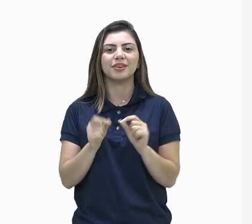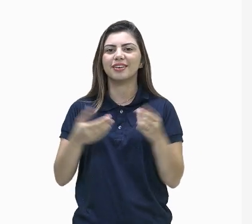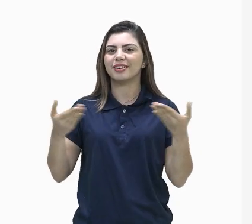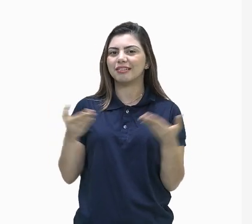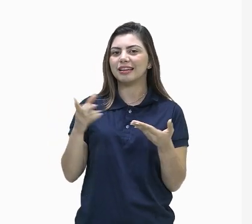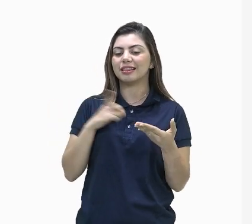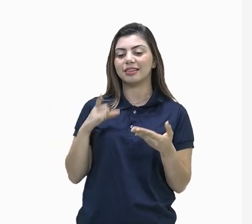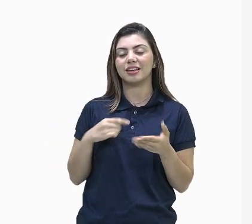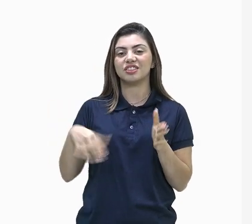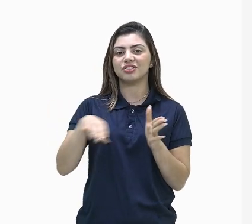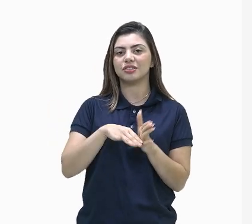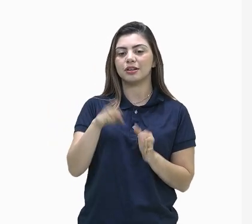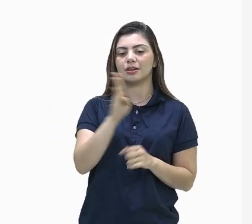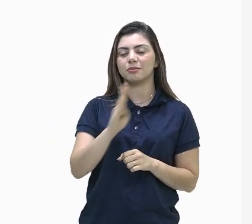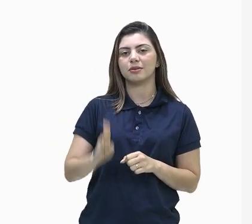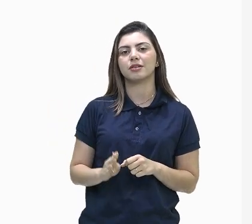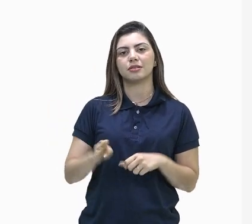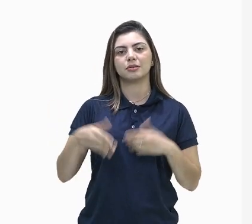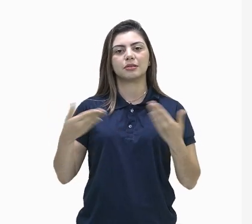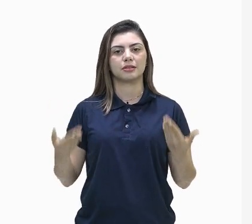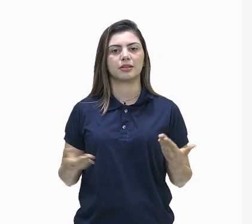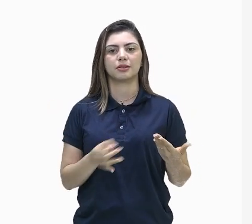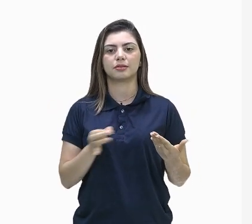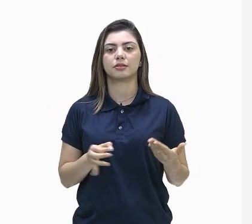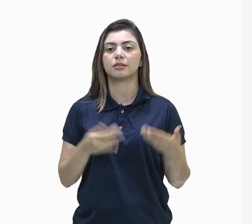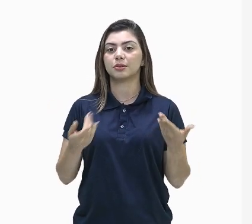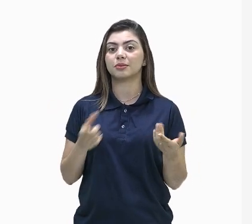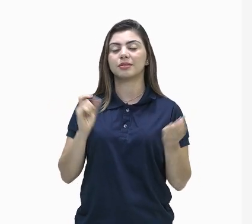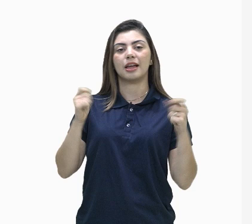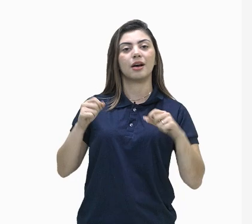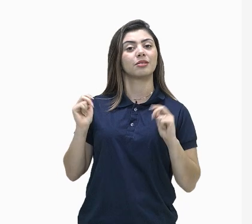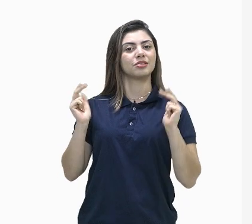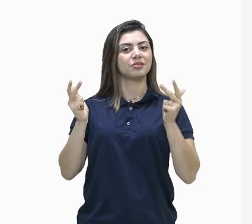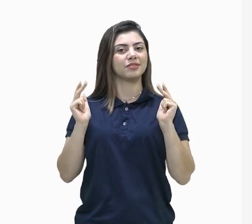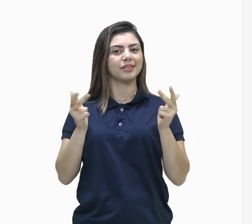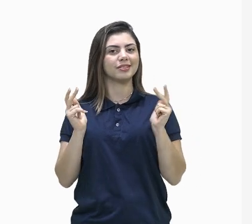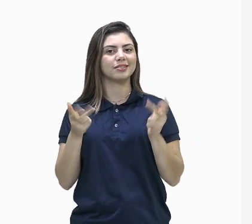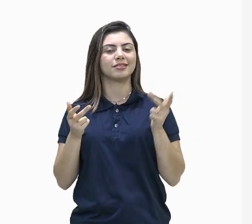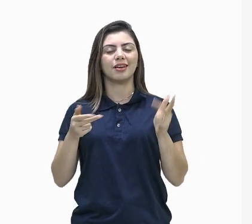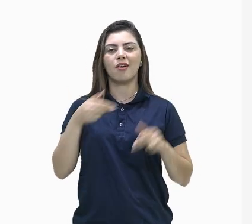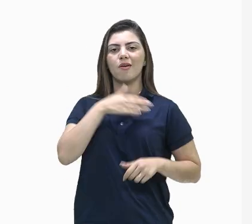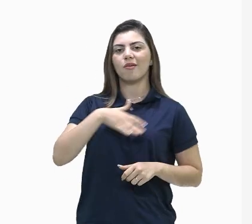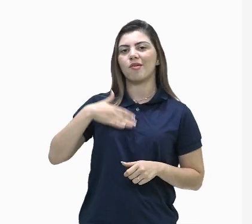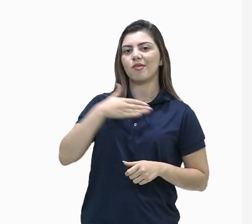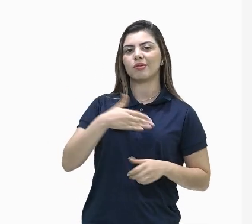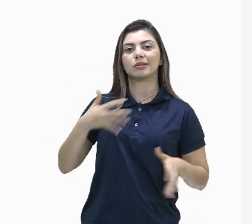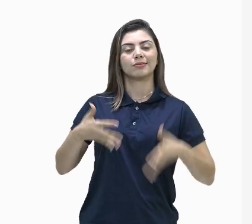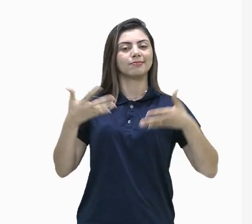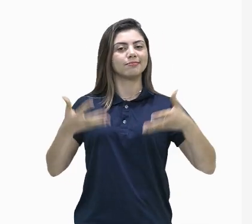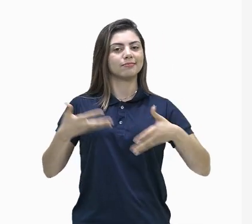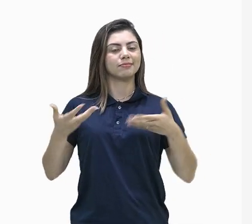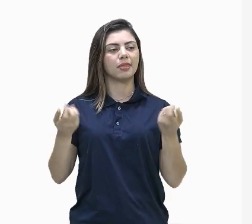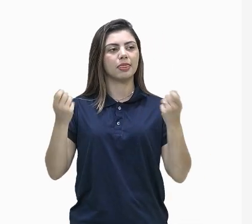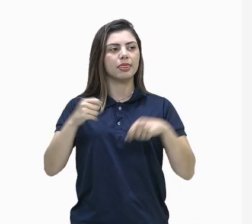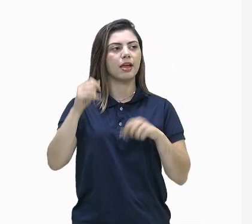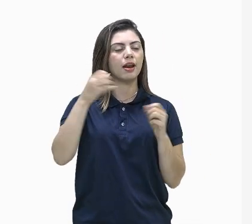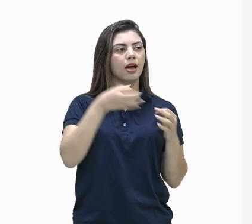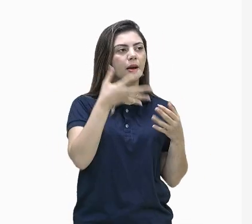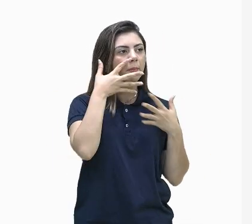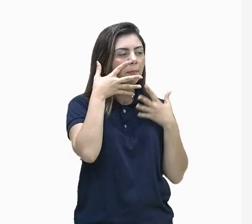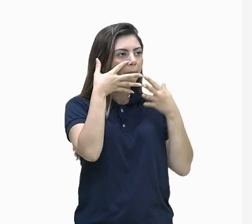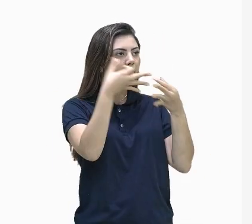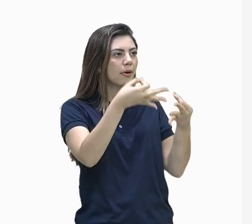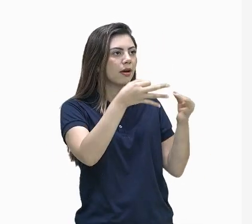no Brasil, trazendo aí diversão, entretenimento, um bom passatempo com